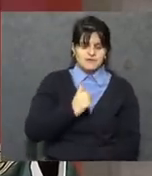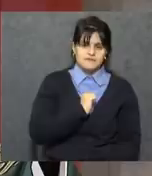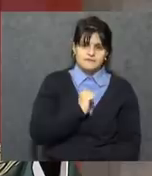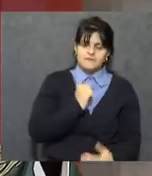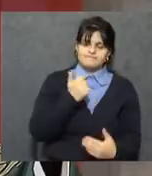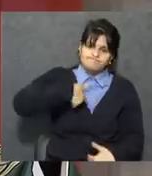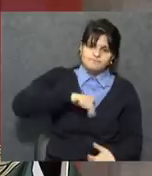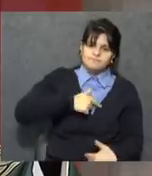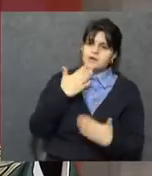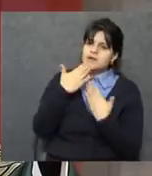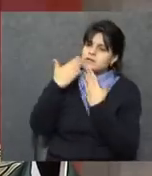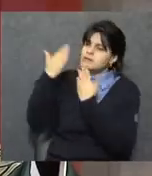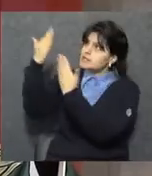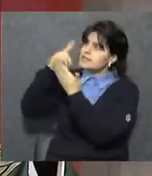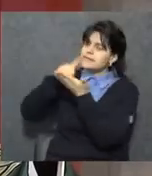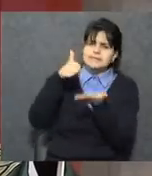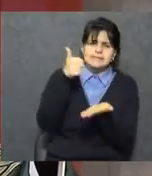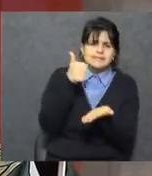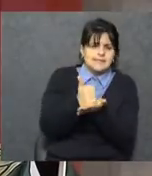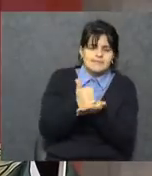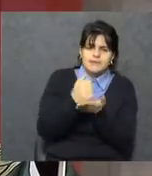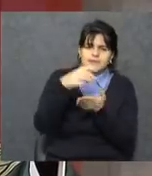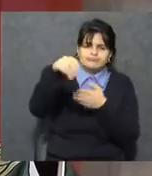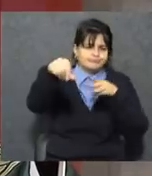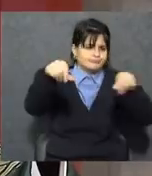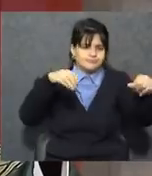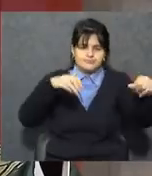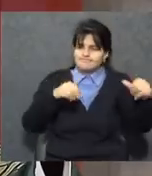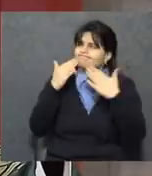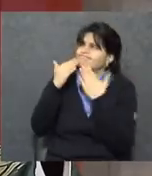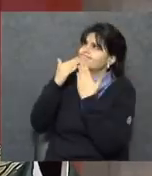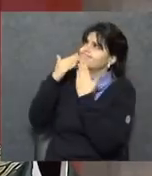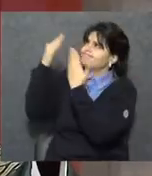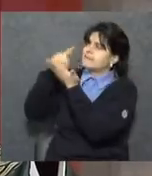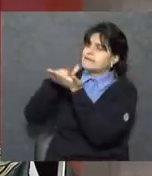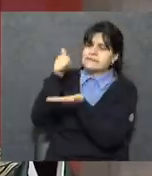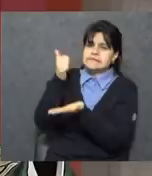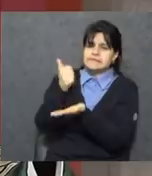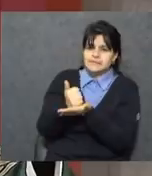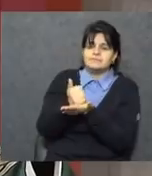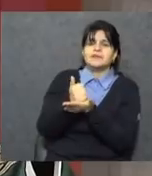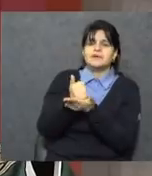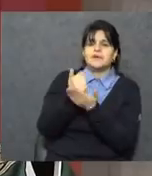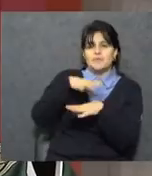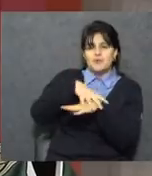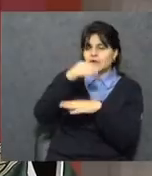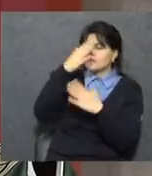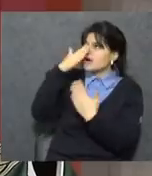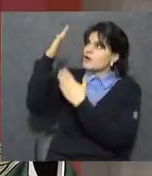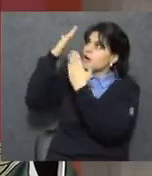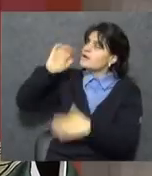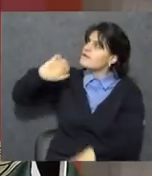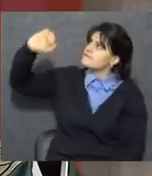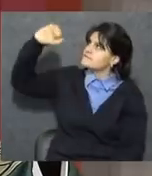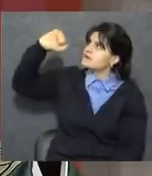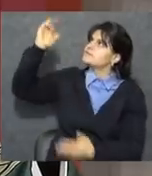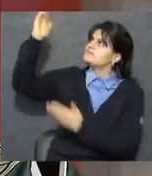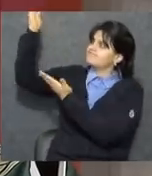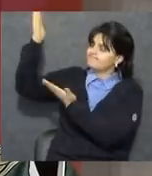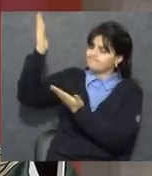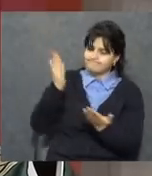graças sempre e em toda a parte. Para manifestar o esplendor da vossa glória, viestes em auxílio da